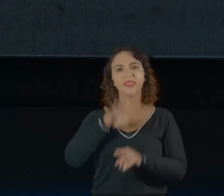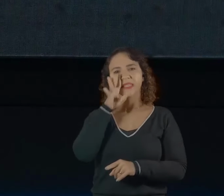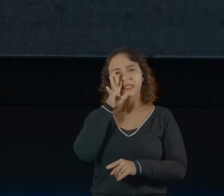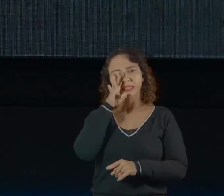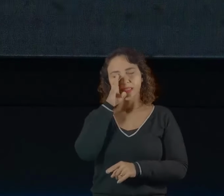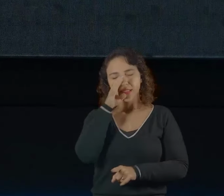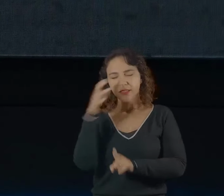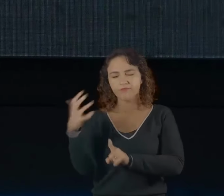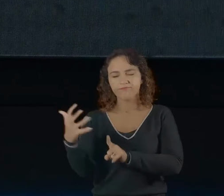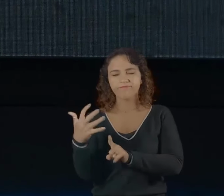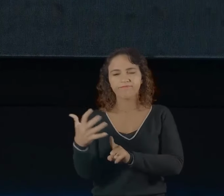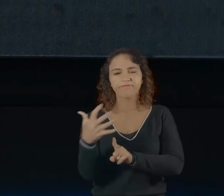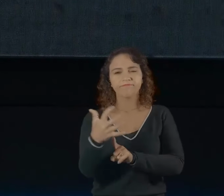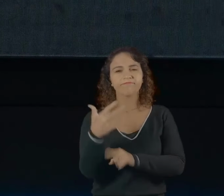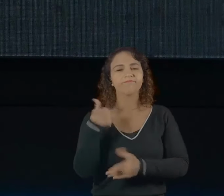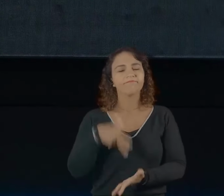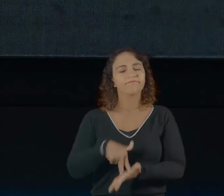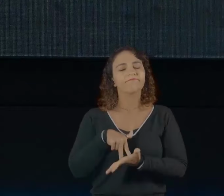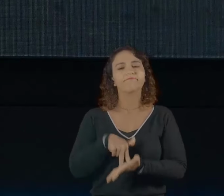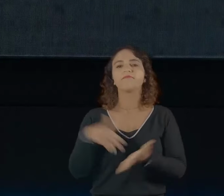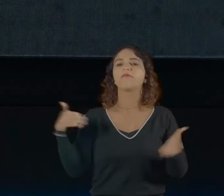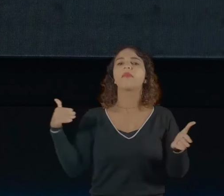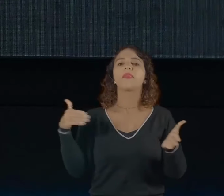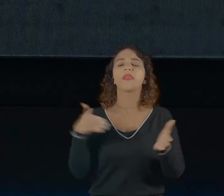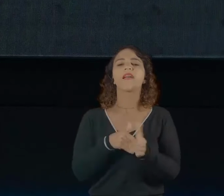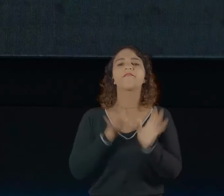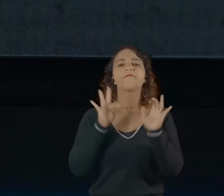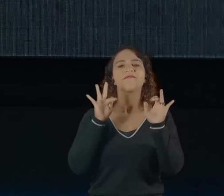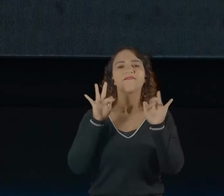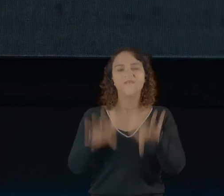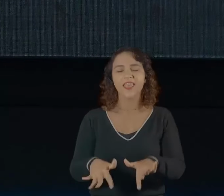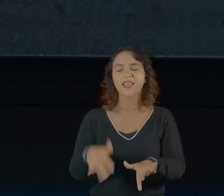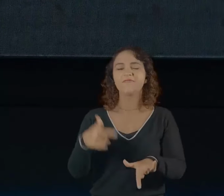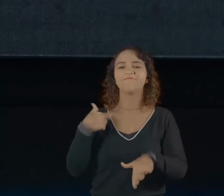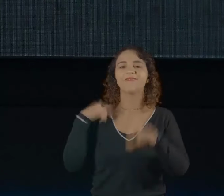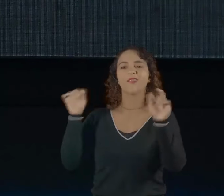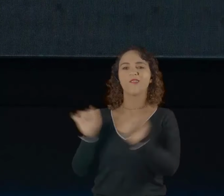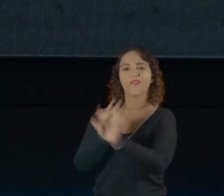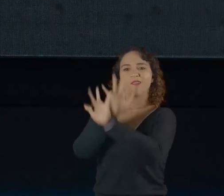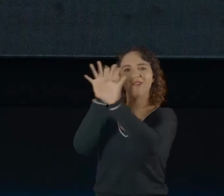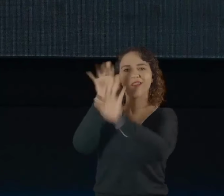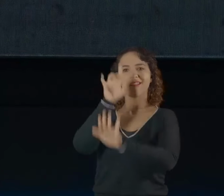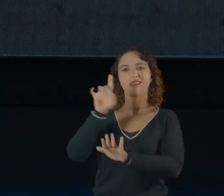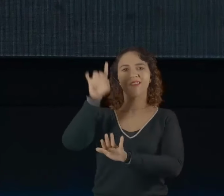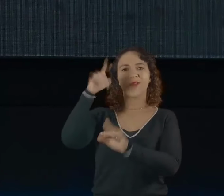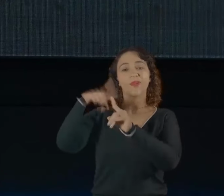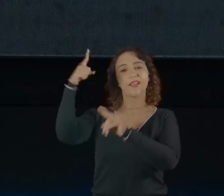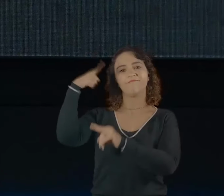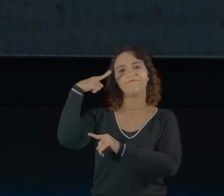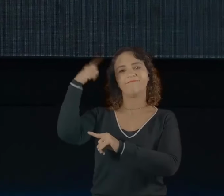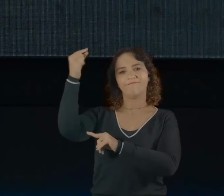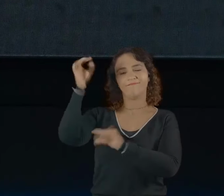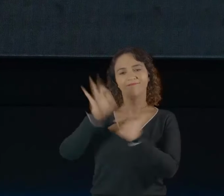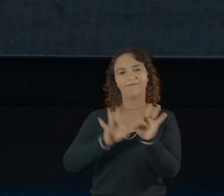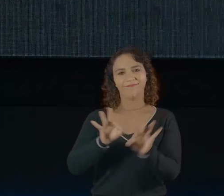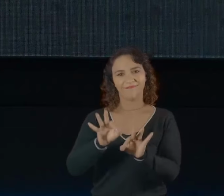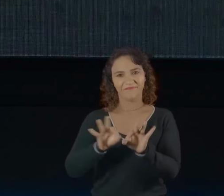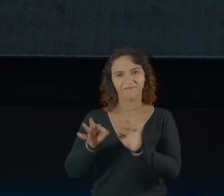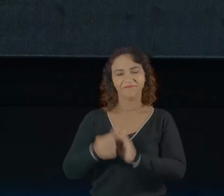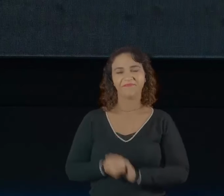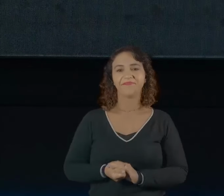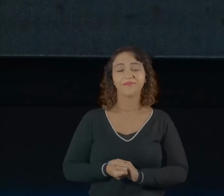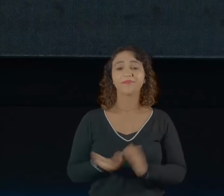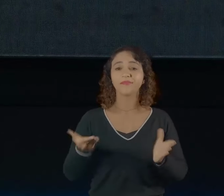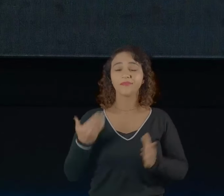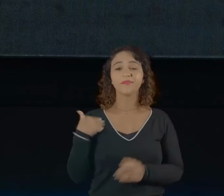lutas, perseverar até o fim e glorificar a Deus no seu chamado. Eu quero concluir